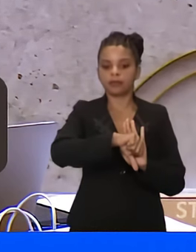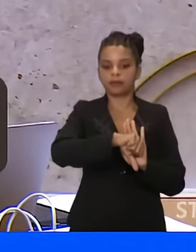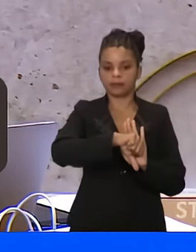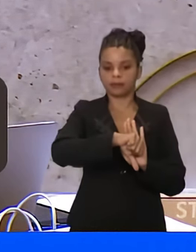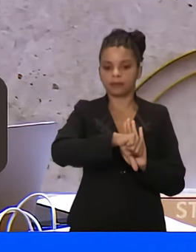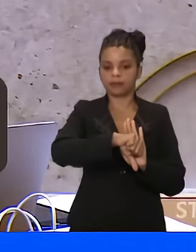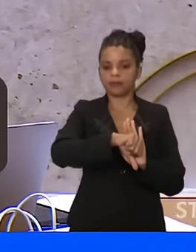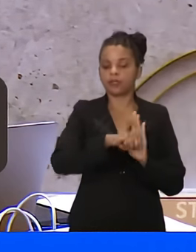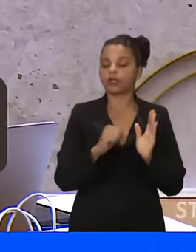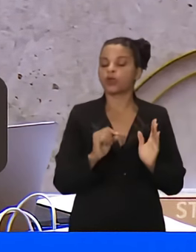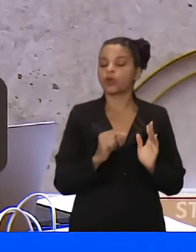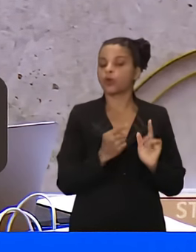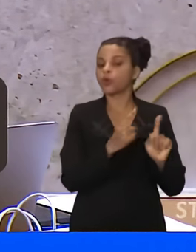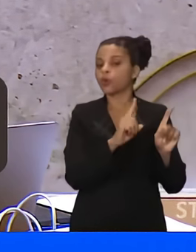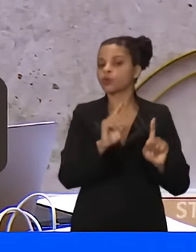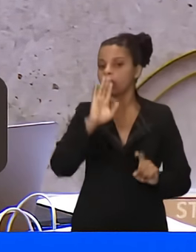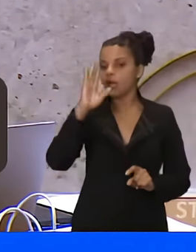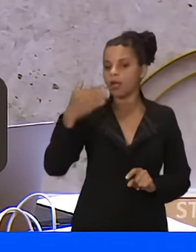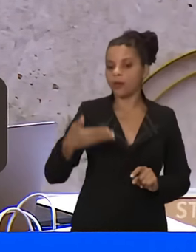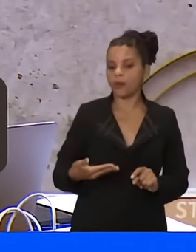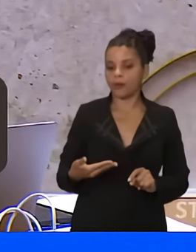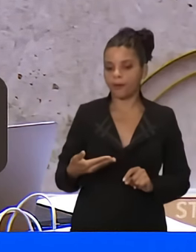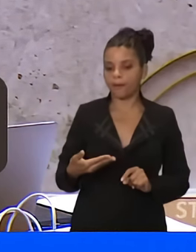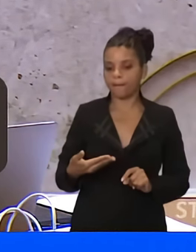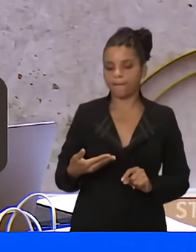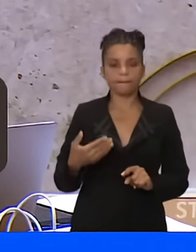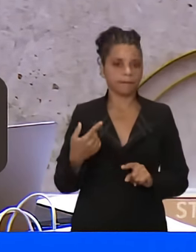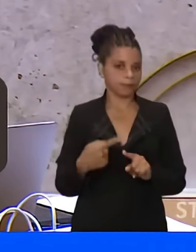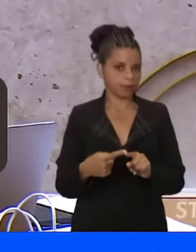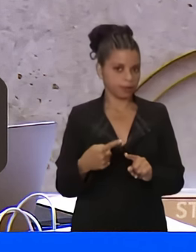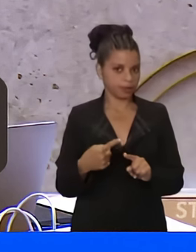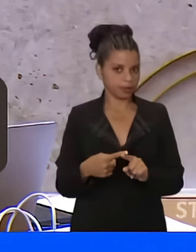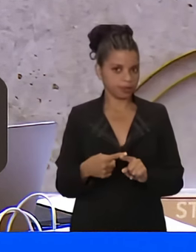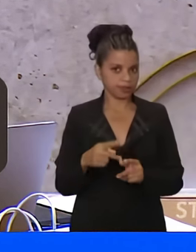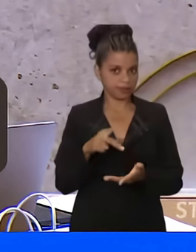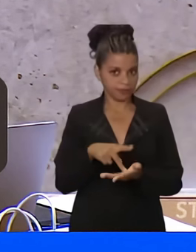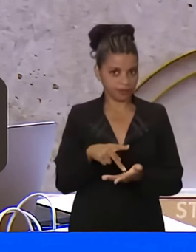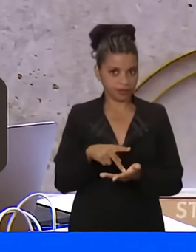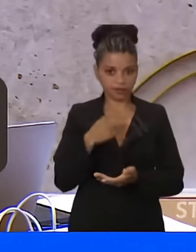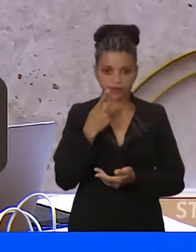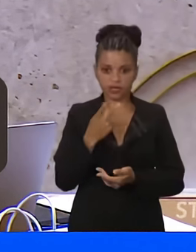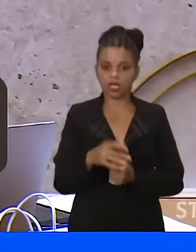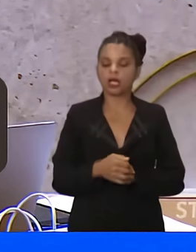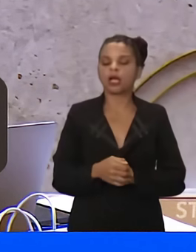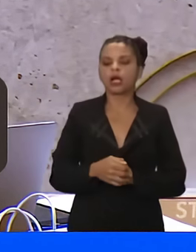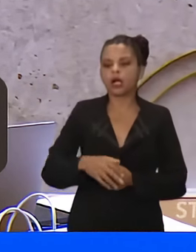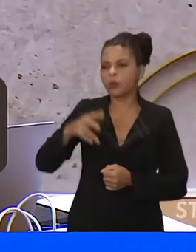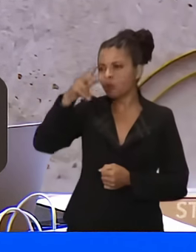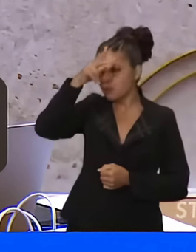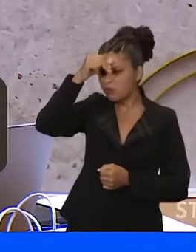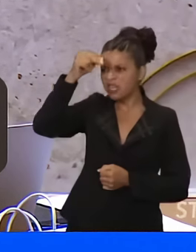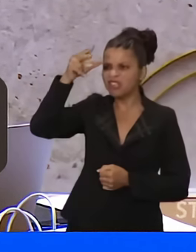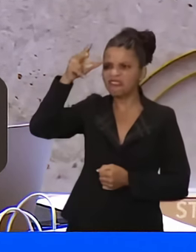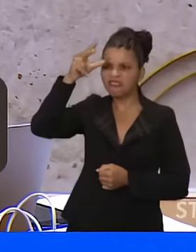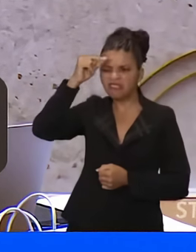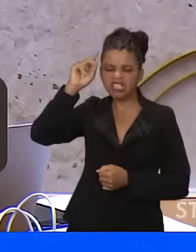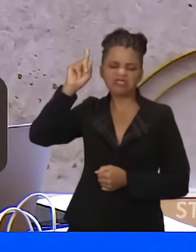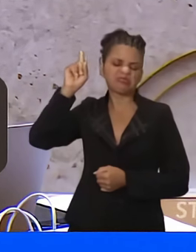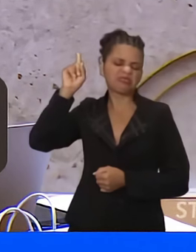Porque, em rigor, se você disser que o prefeito é o mais incompetente, um cretino